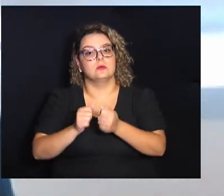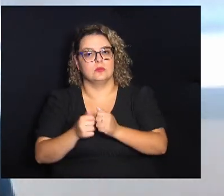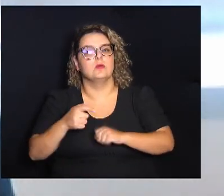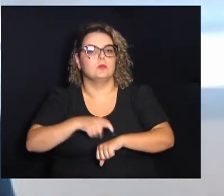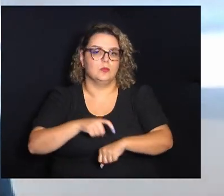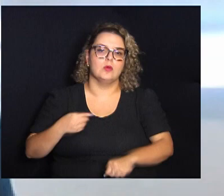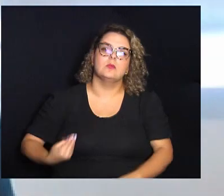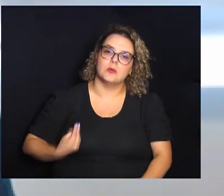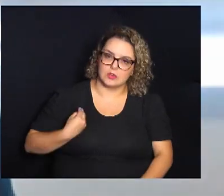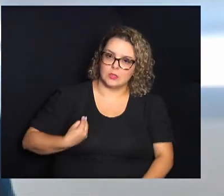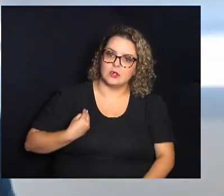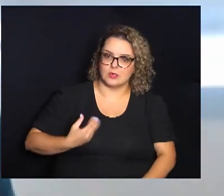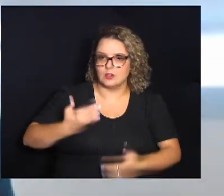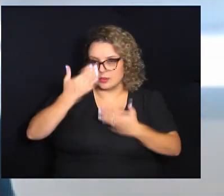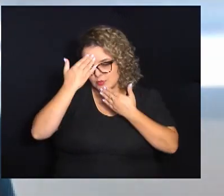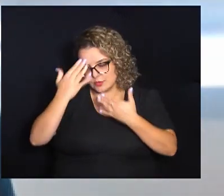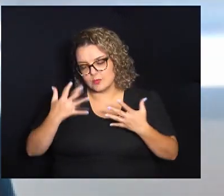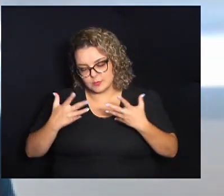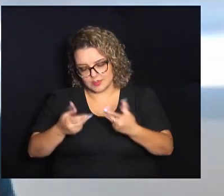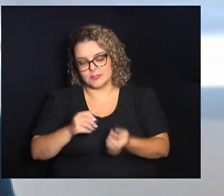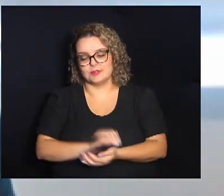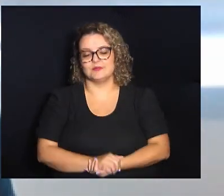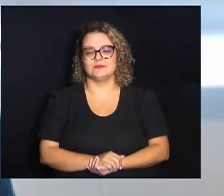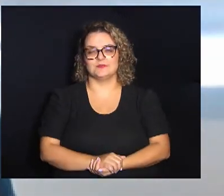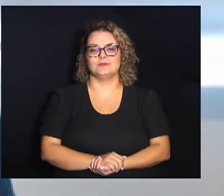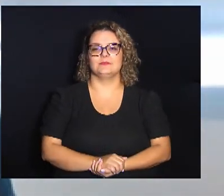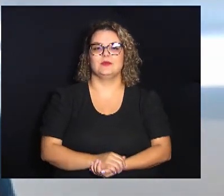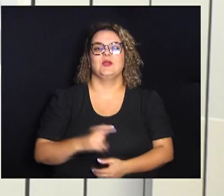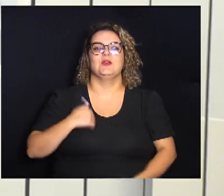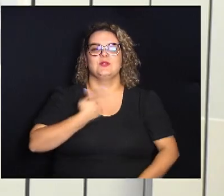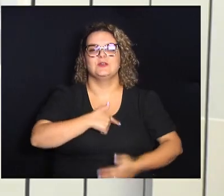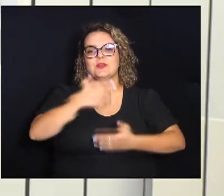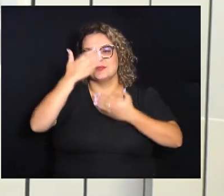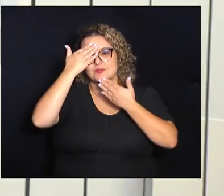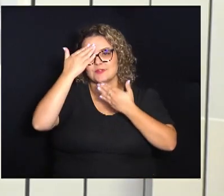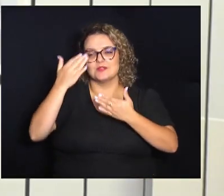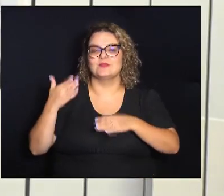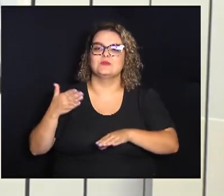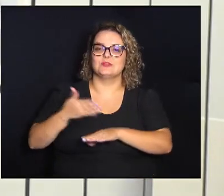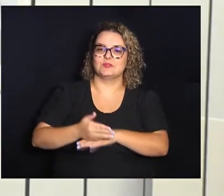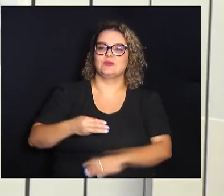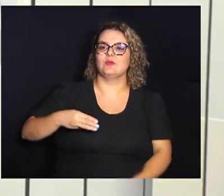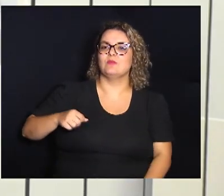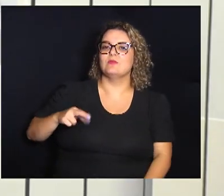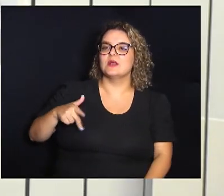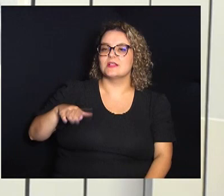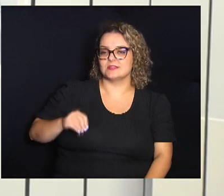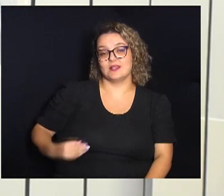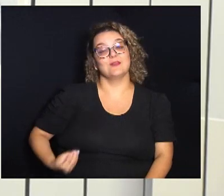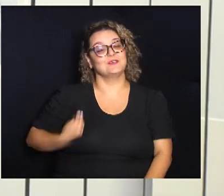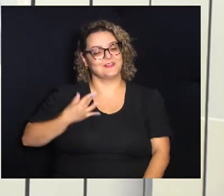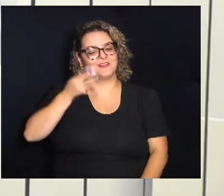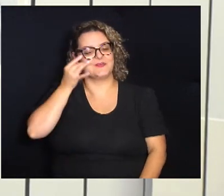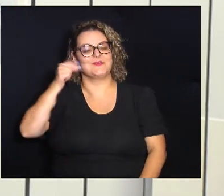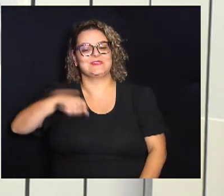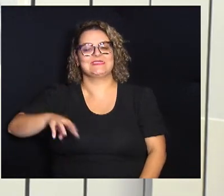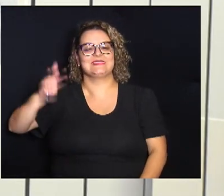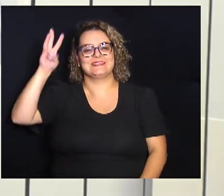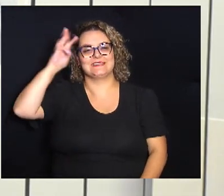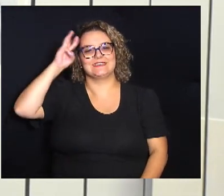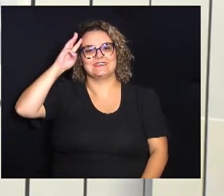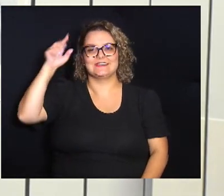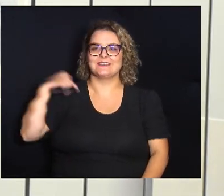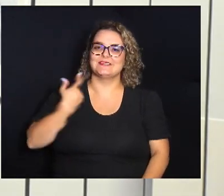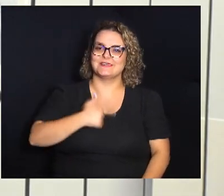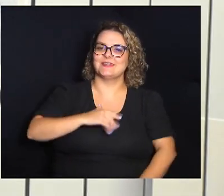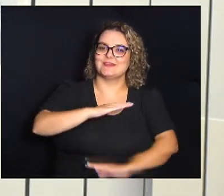está vivendo. Muito obrigado a todos. Nós aqui agradecemos a participação do Marcelo ao vivo nesta terça-feira aqui no